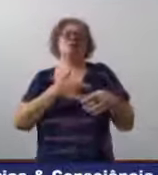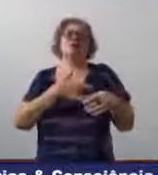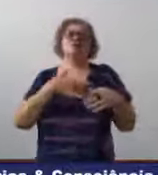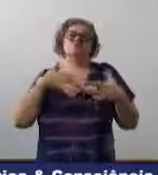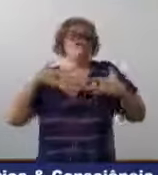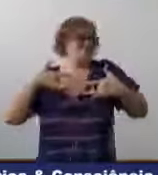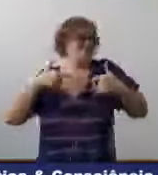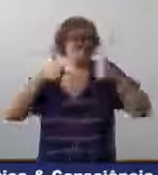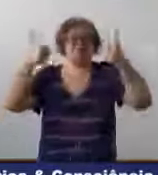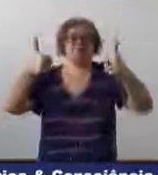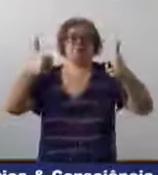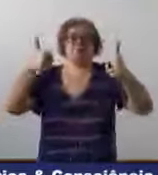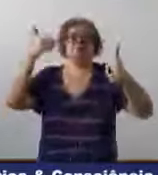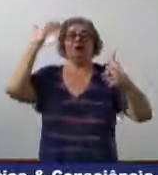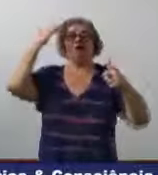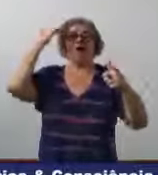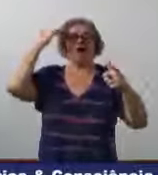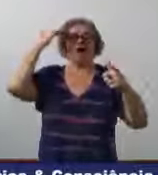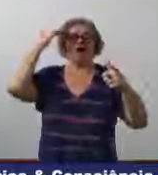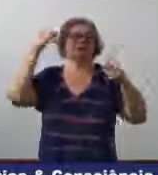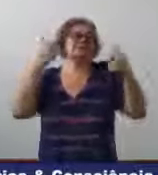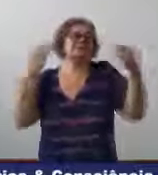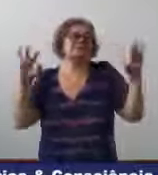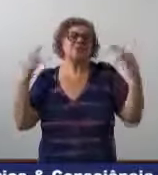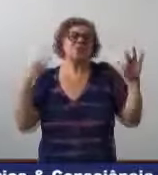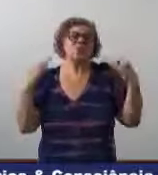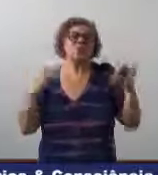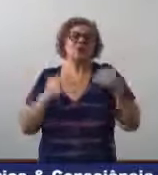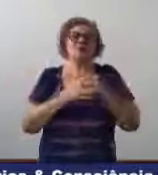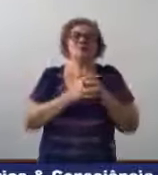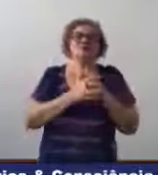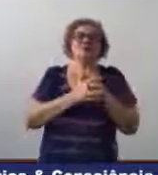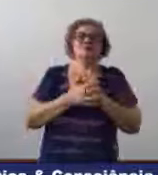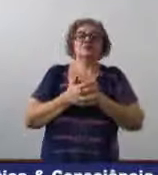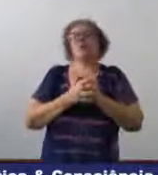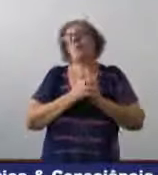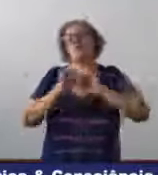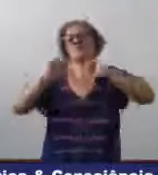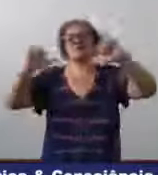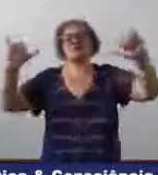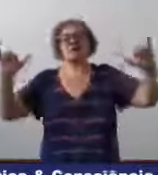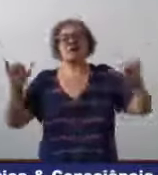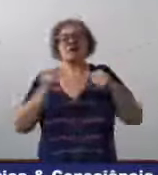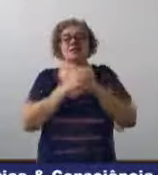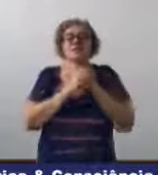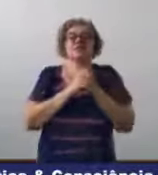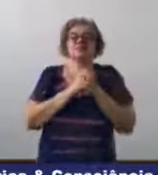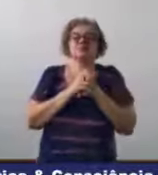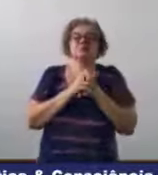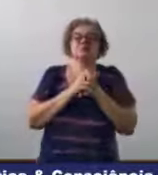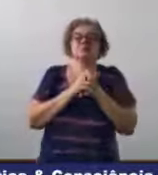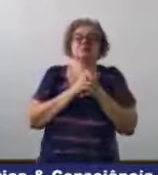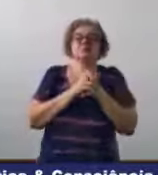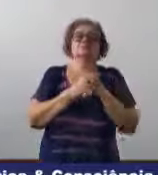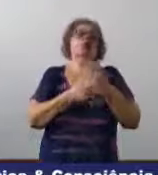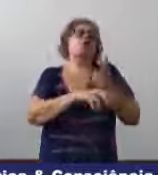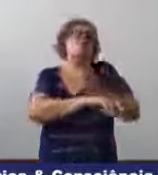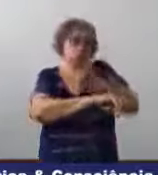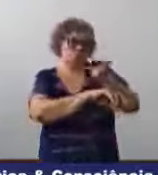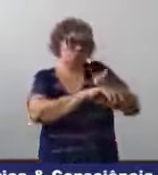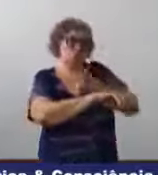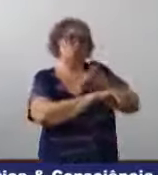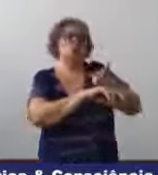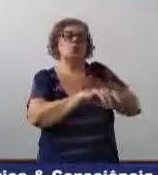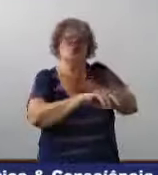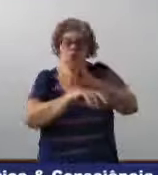dor de cabeça, e às vezes cura. Tanto que quando é lançado seriamente um medicamento,